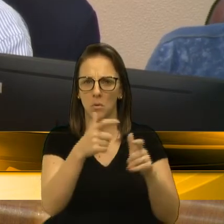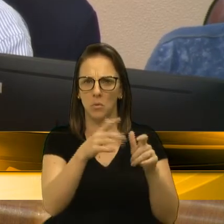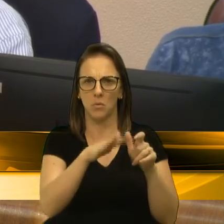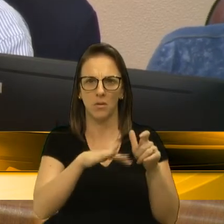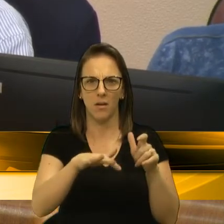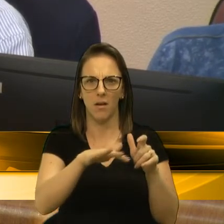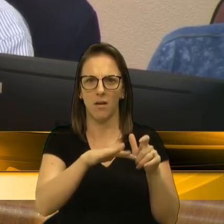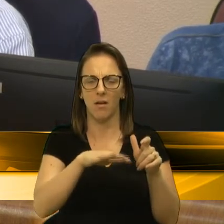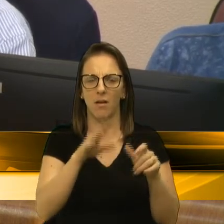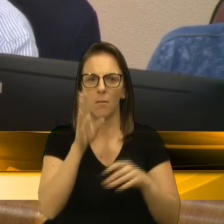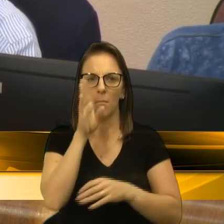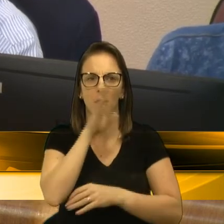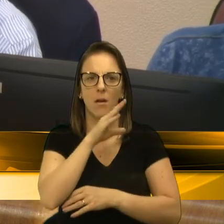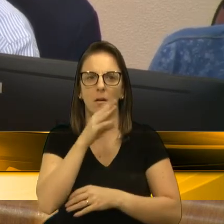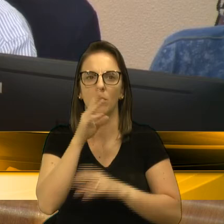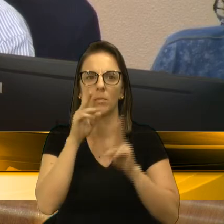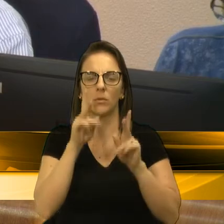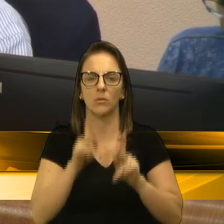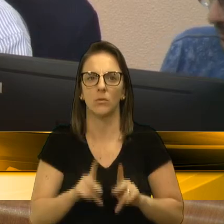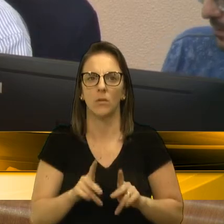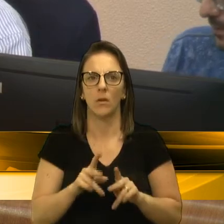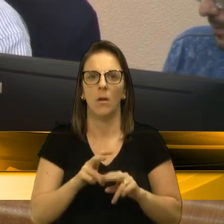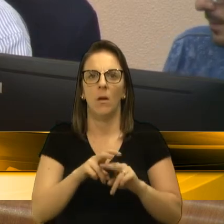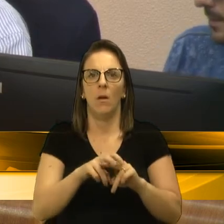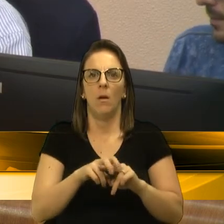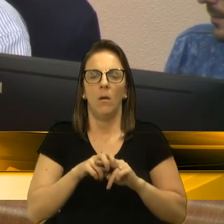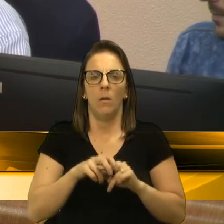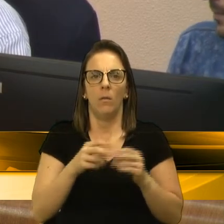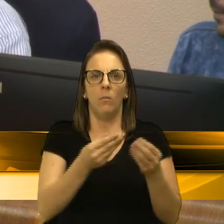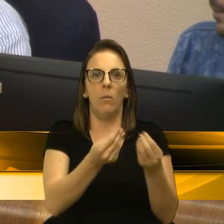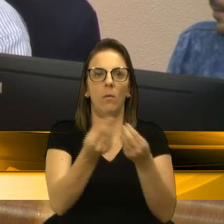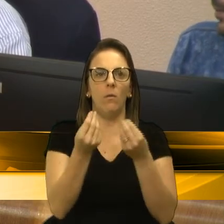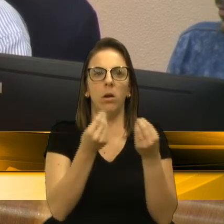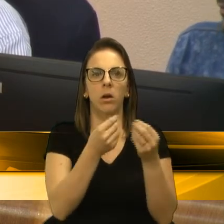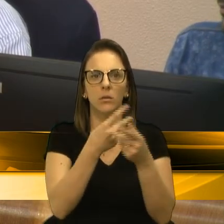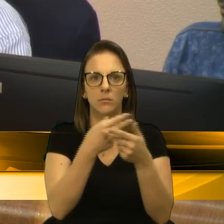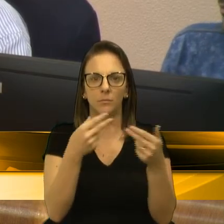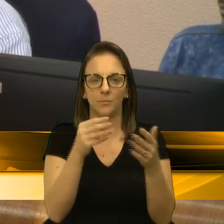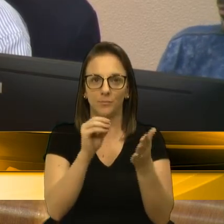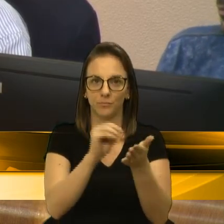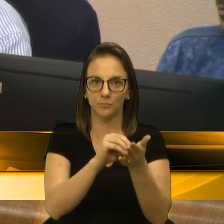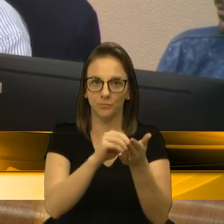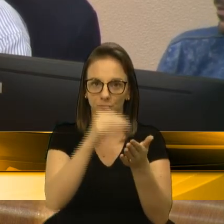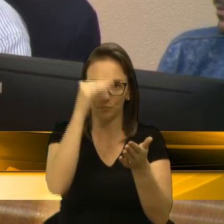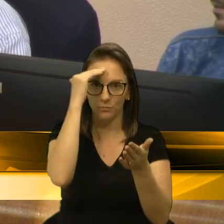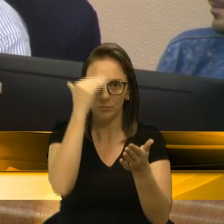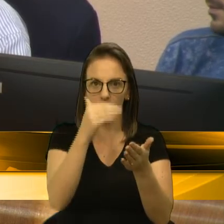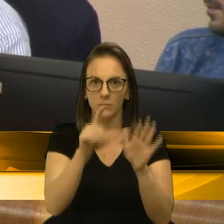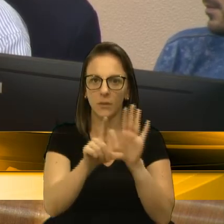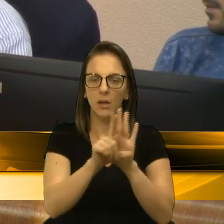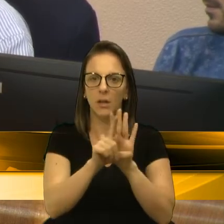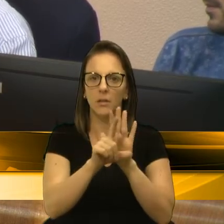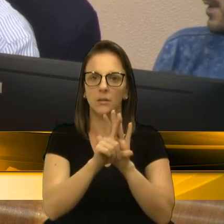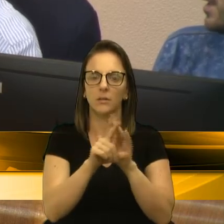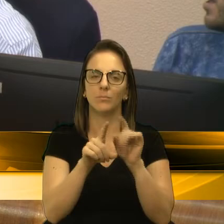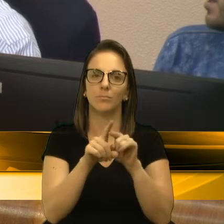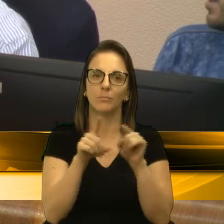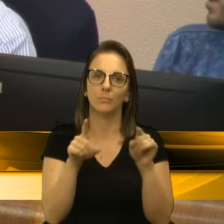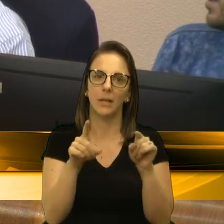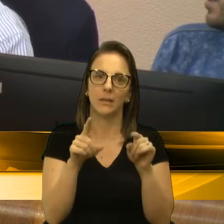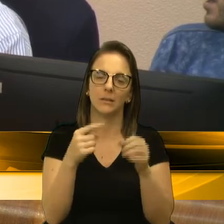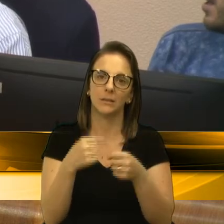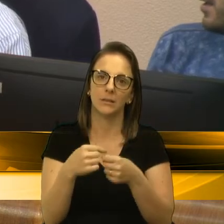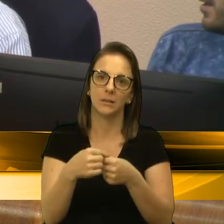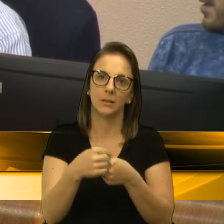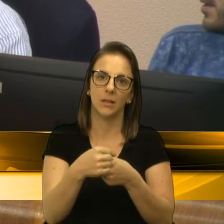esse tão eloquentemente invocado cobertor de ilegalidade apresenta-se curto na outra ponta, ali deixando descoberta uma cidade onde o sistema